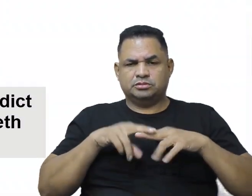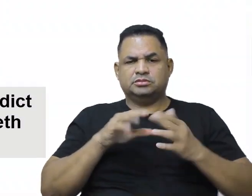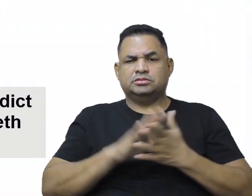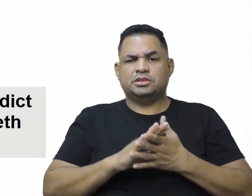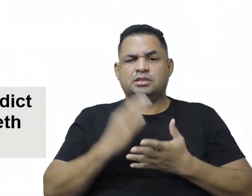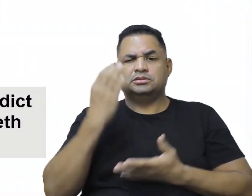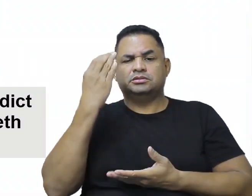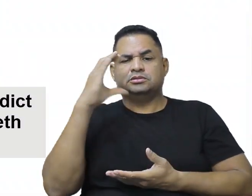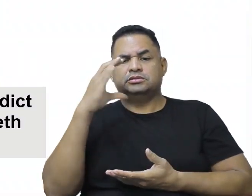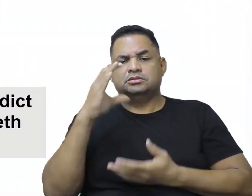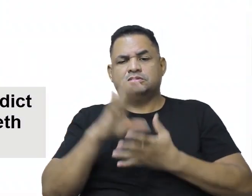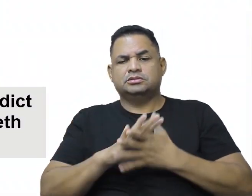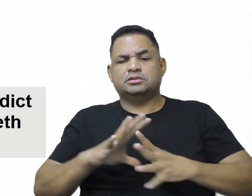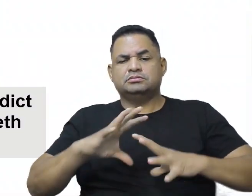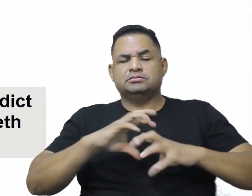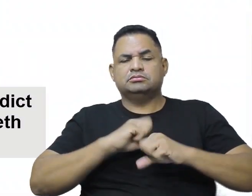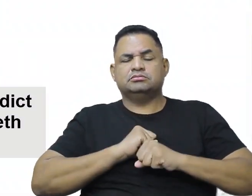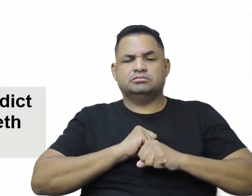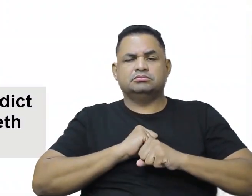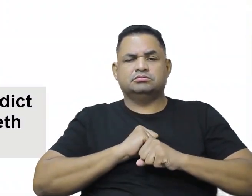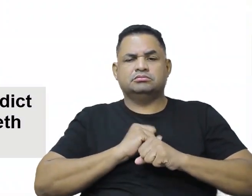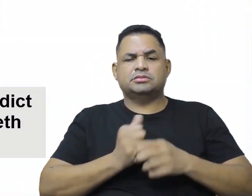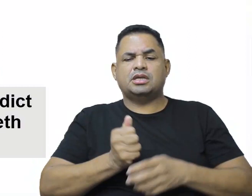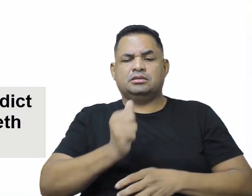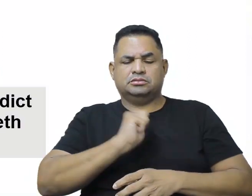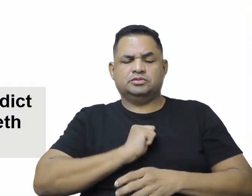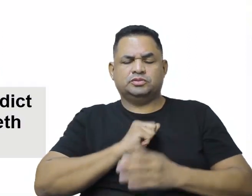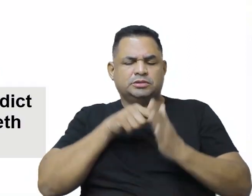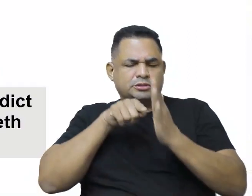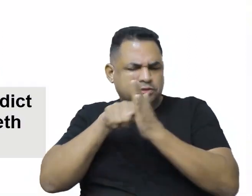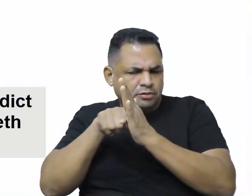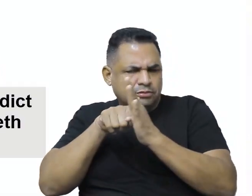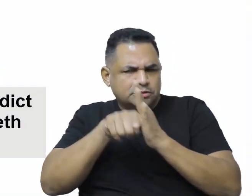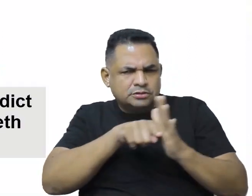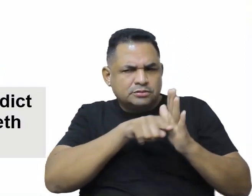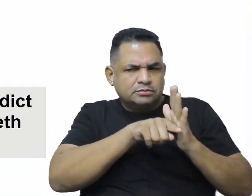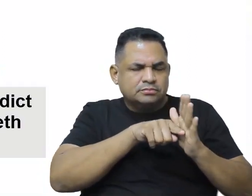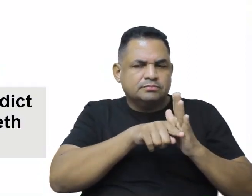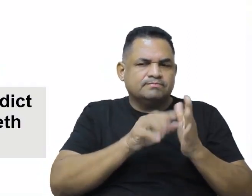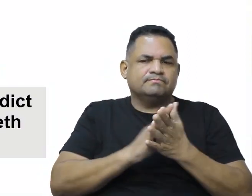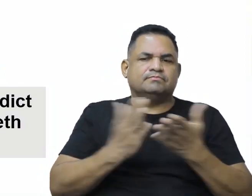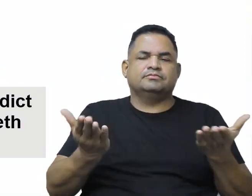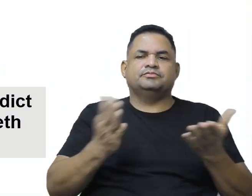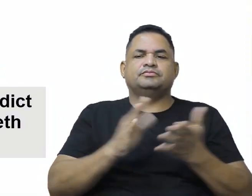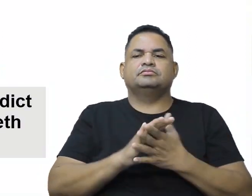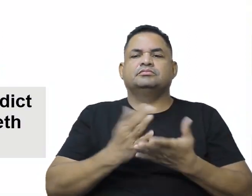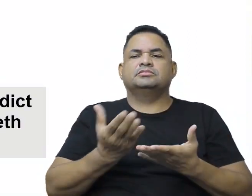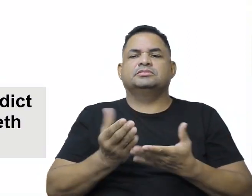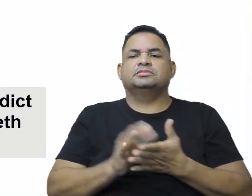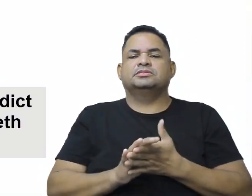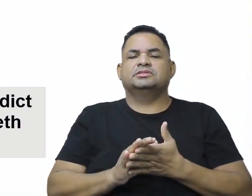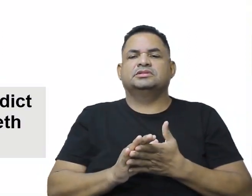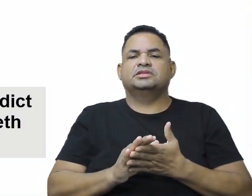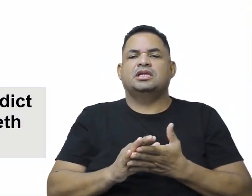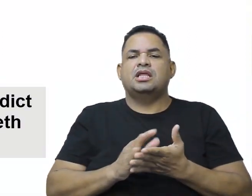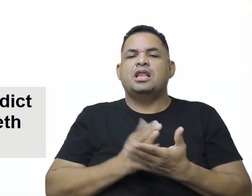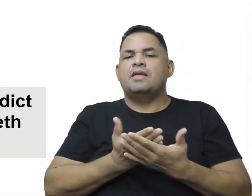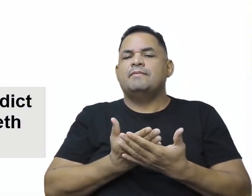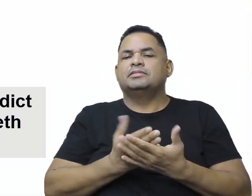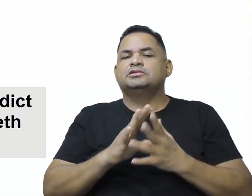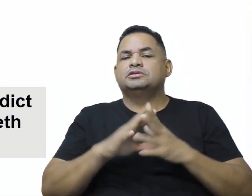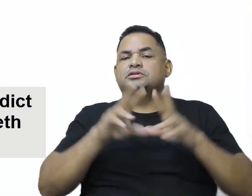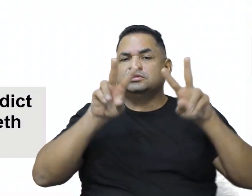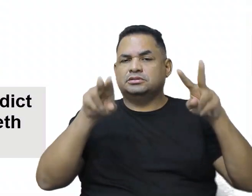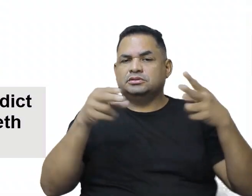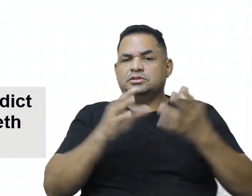que acaba aí se apropriando porque estudou muito né centraliza os seus estudos diante desse